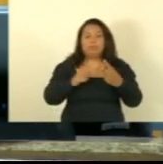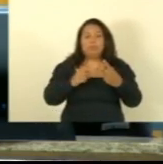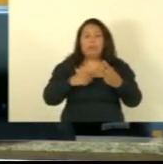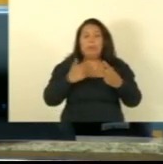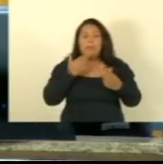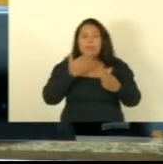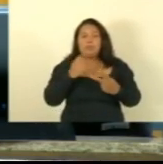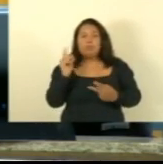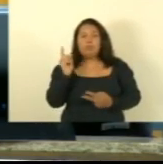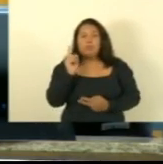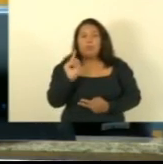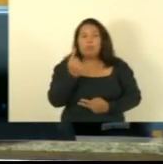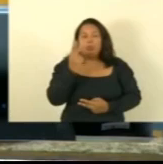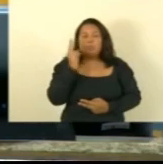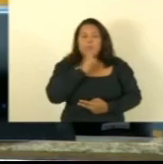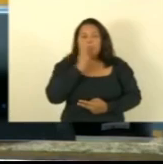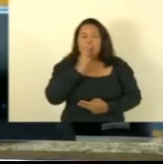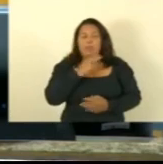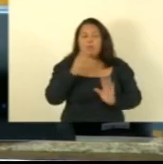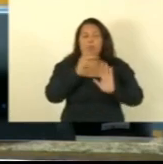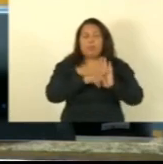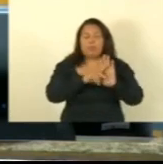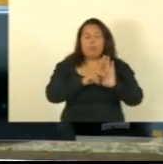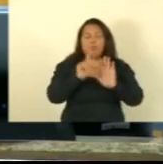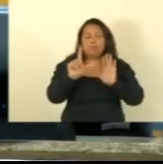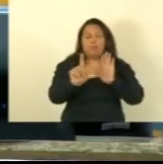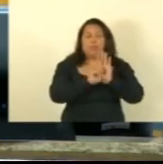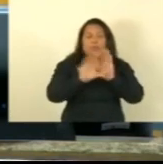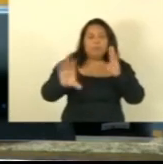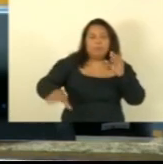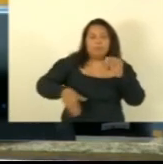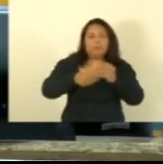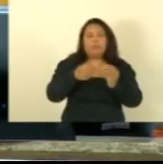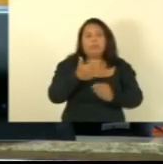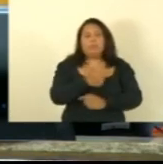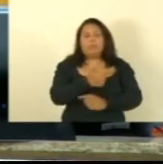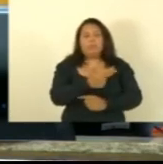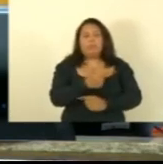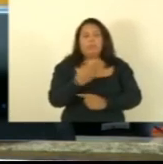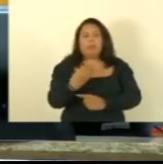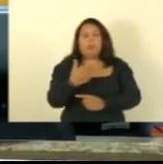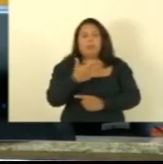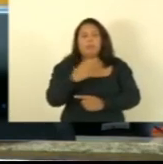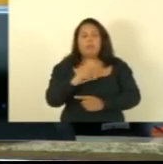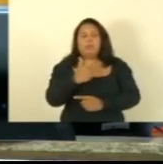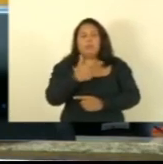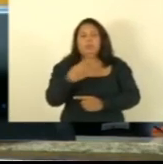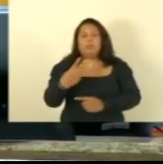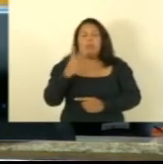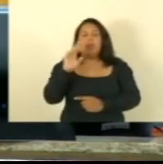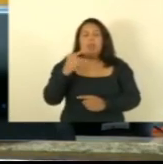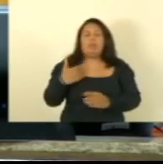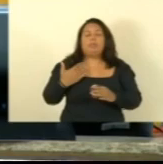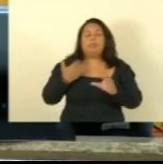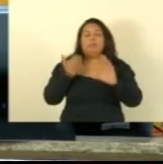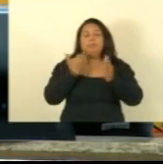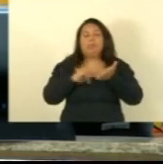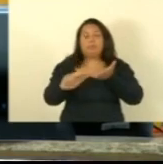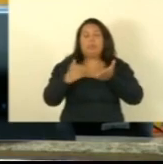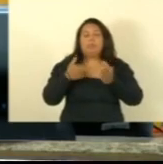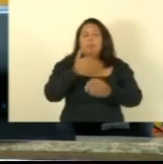de urgência, projeto de lei complementar 24/2023, oriundo da mensagem governamental